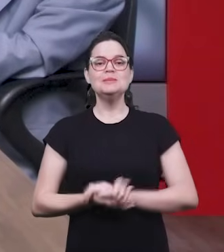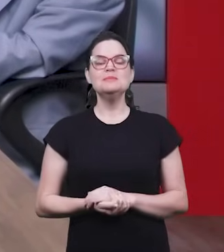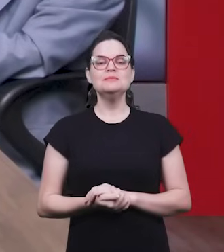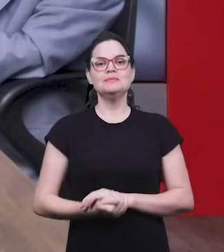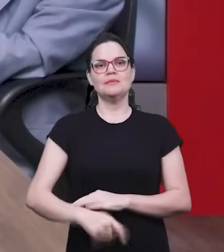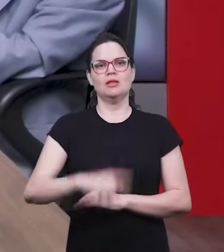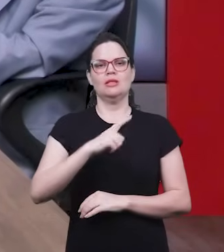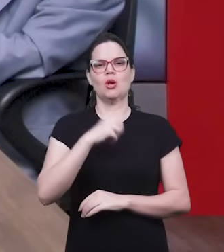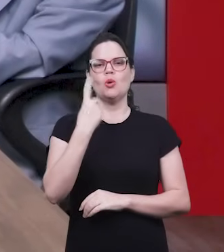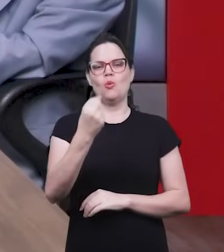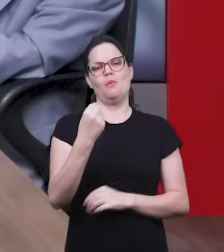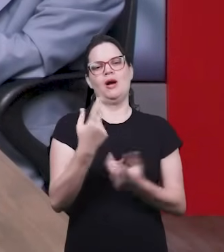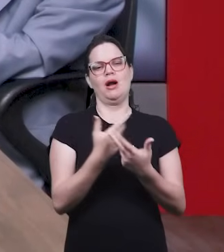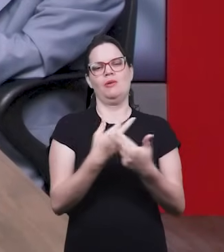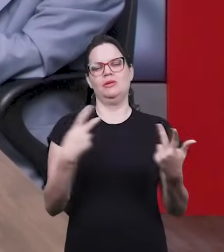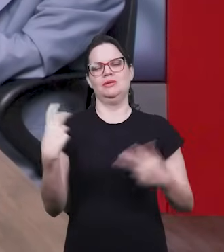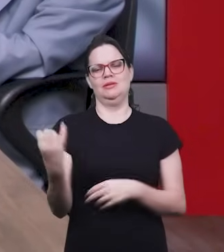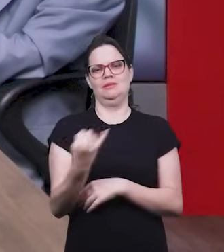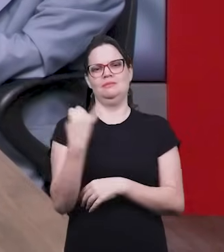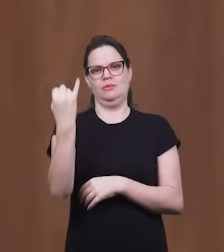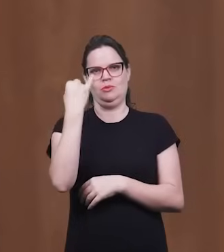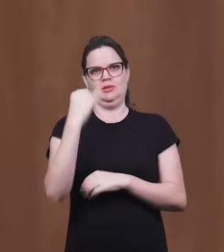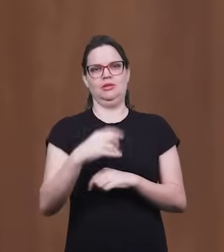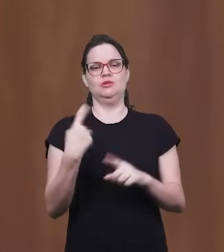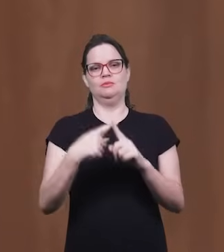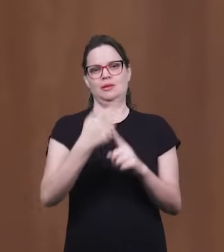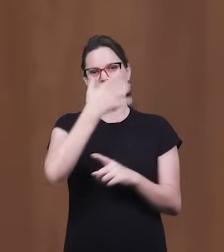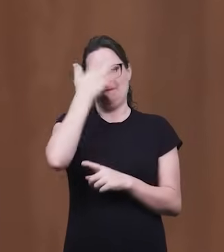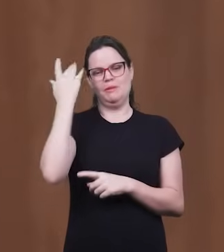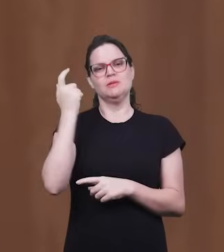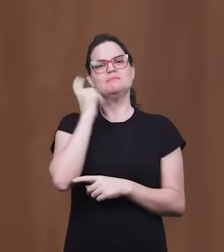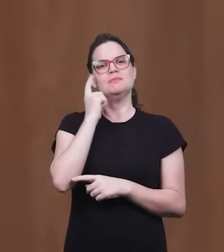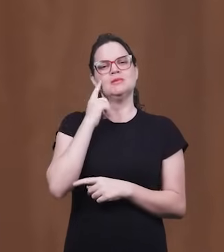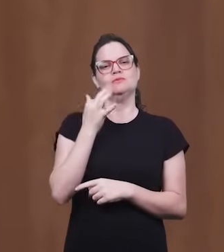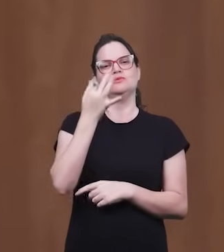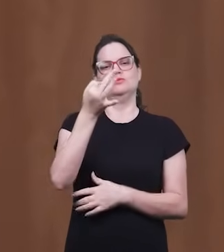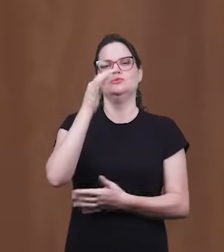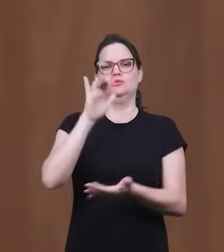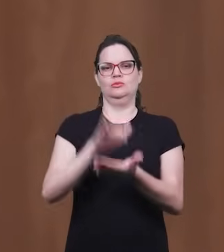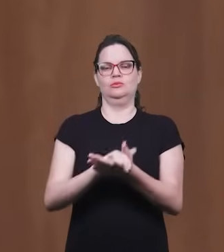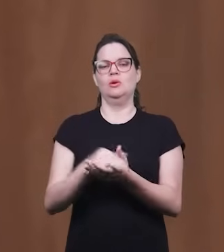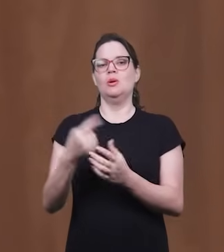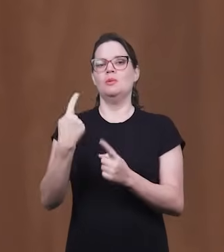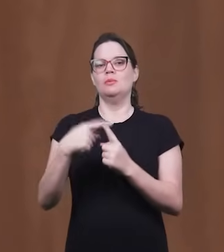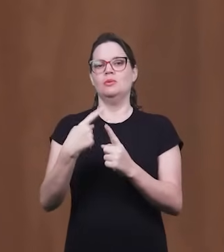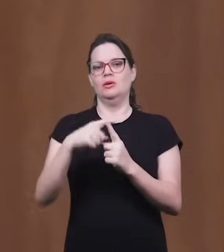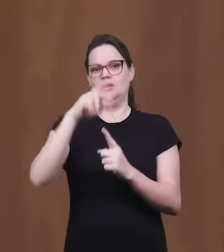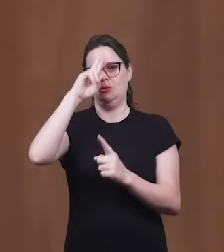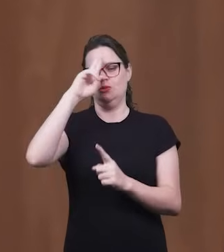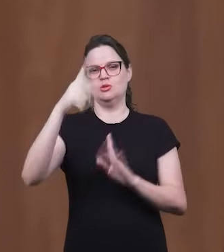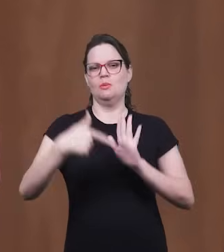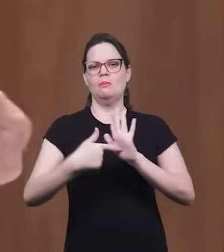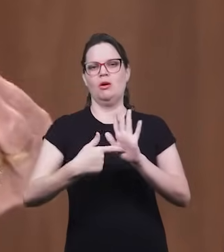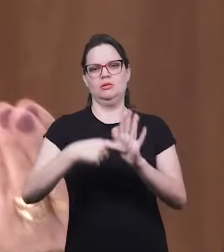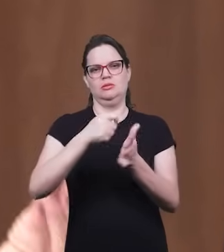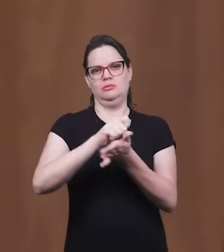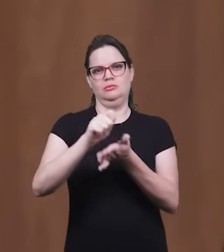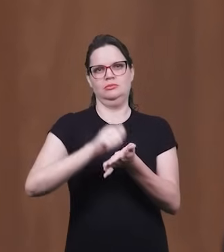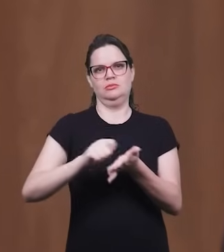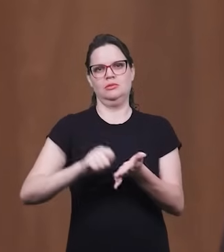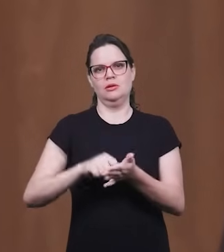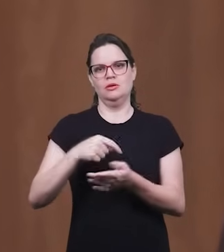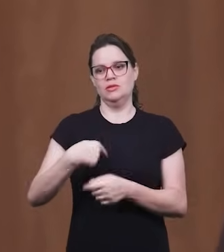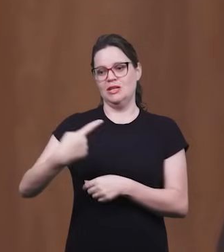parte muito importante para aqueles que estão pensando na constituição do lar, quando o senhor fala que o senhor foi conversar